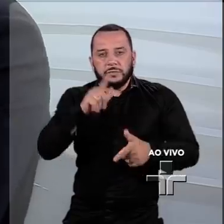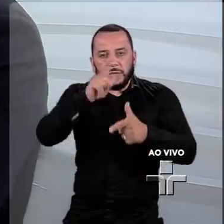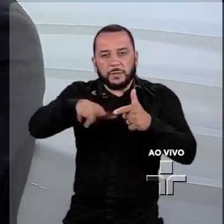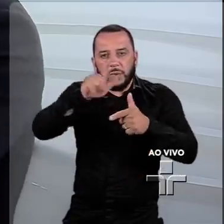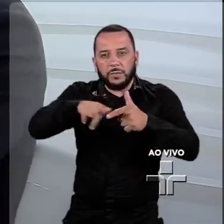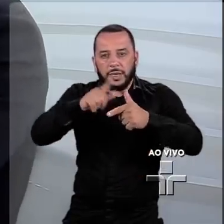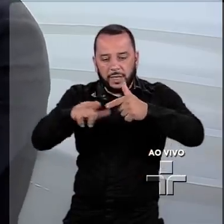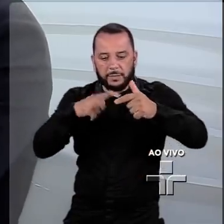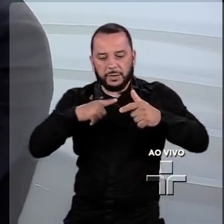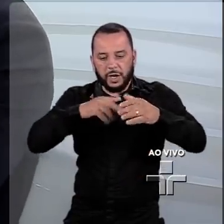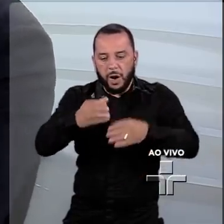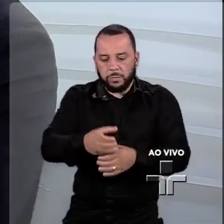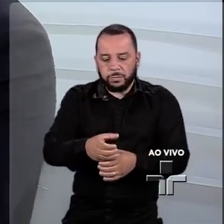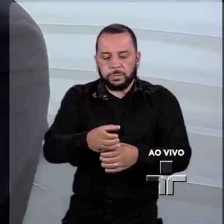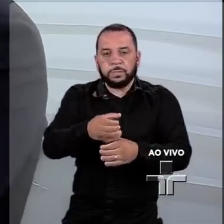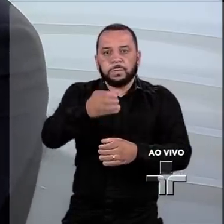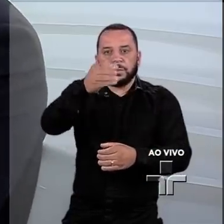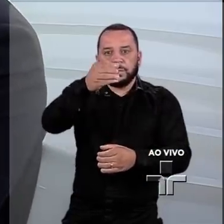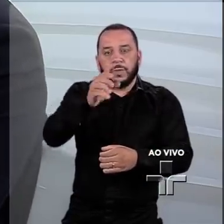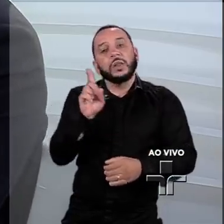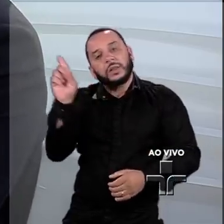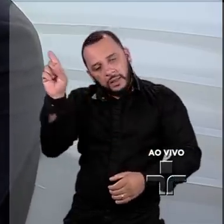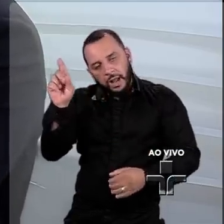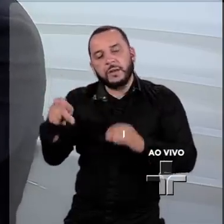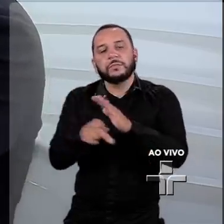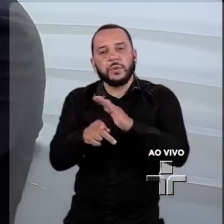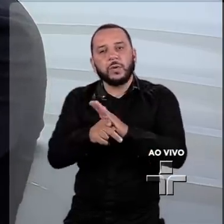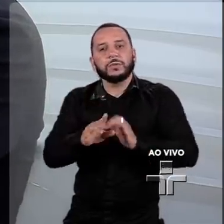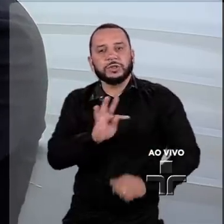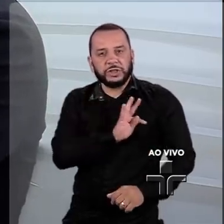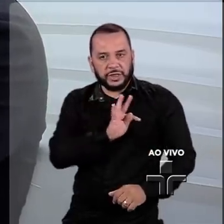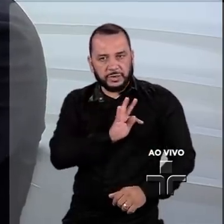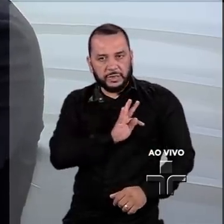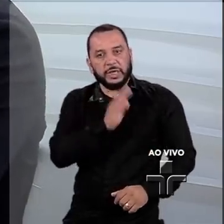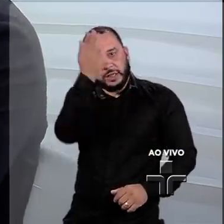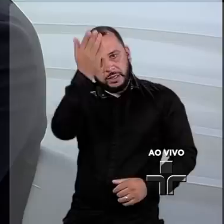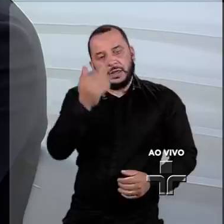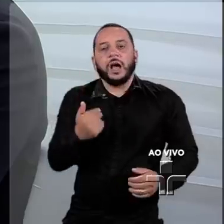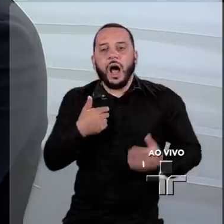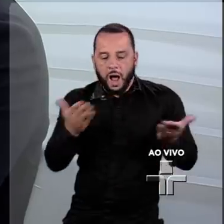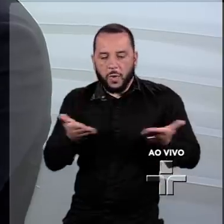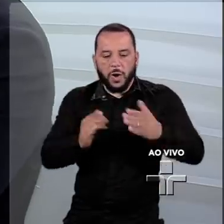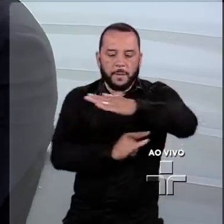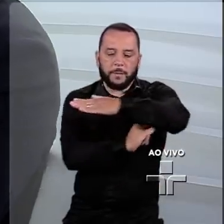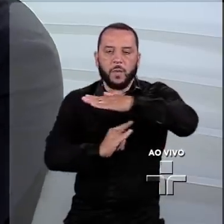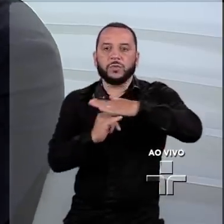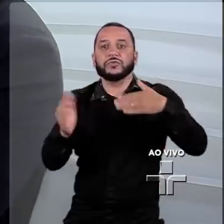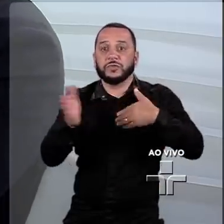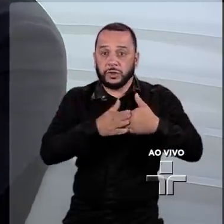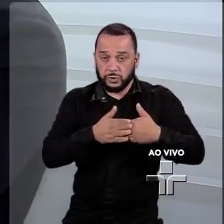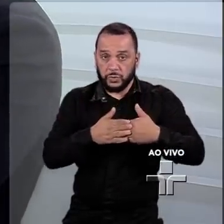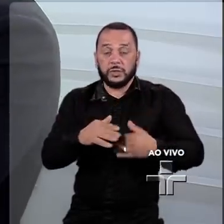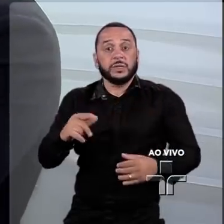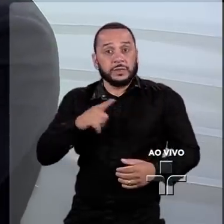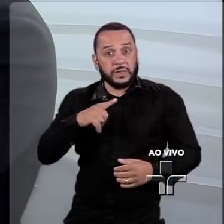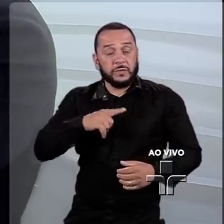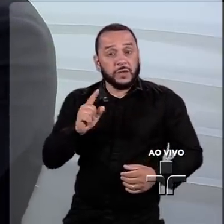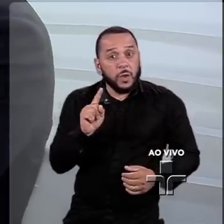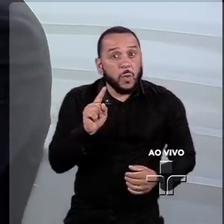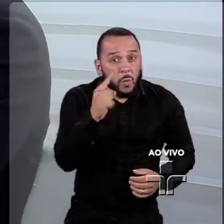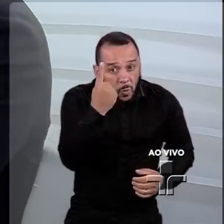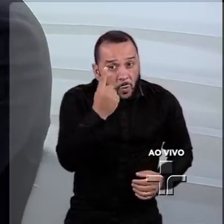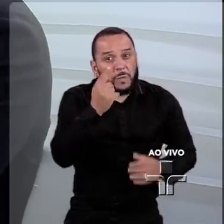das vigas. É a ponte lá na Marginal Tietê, que agora a gente interditou. Então, você imagine que uma de 8